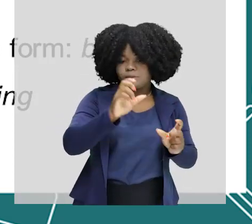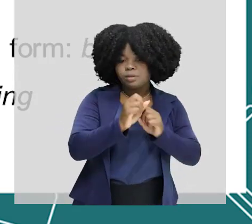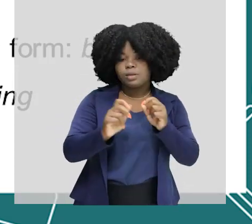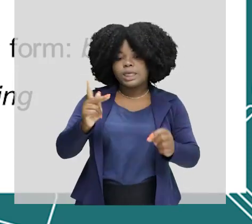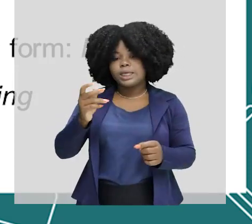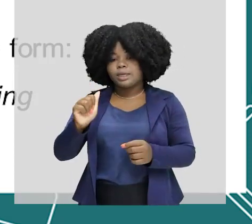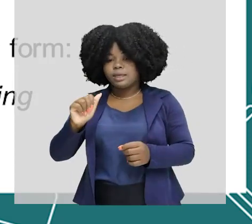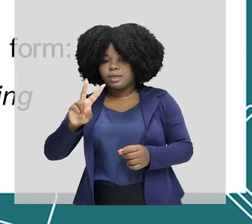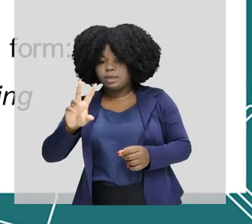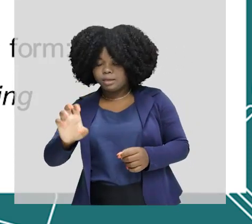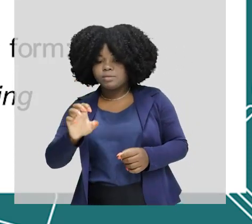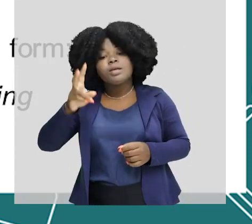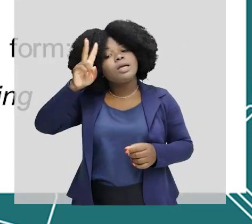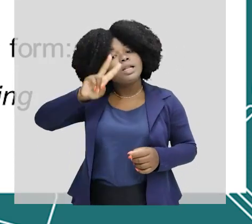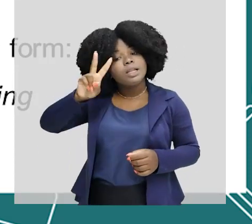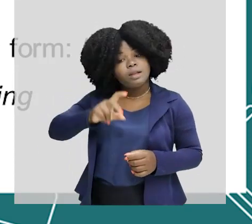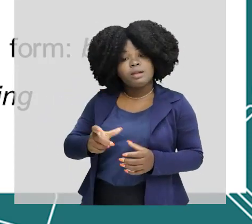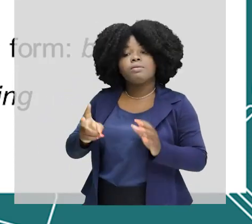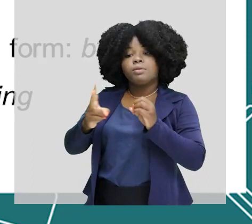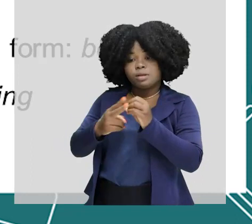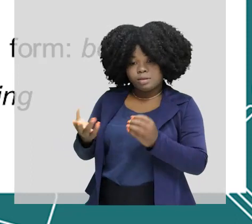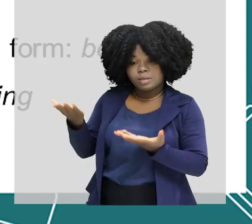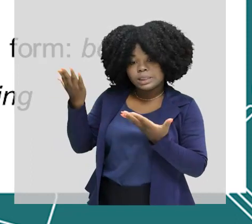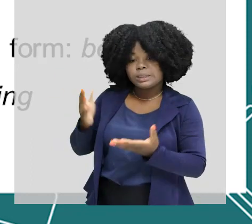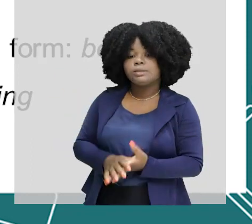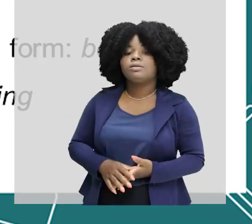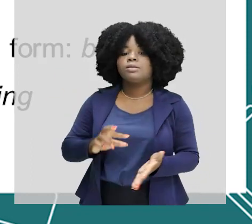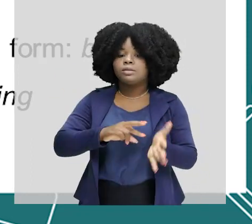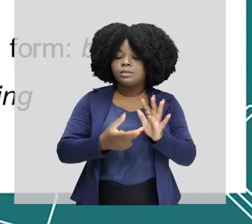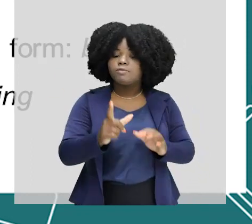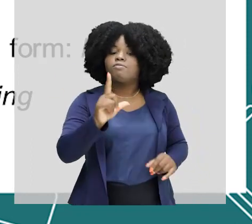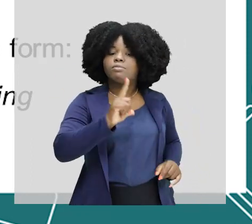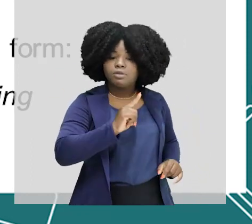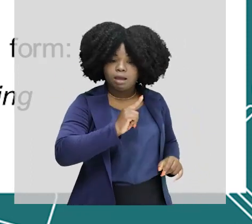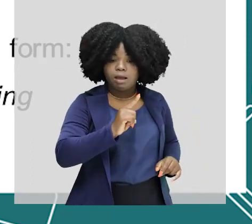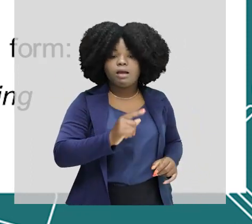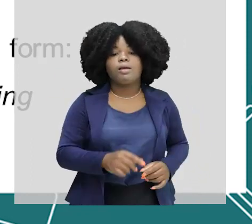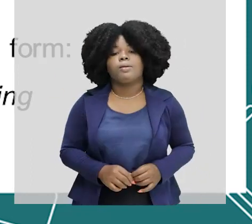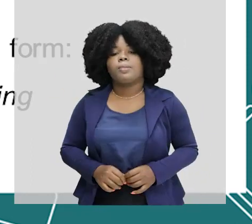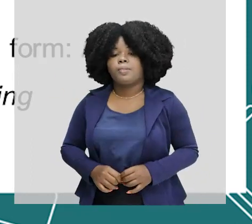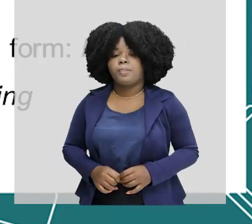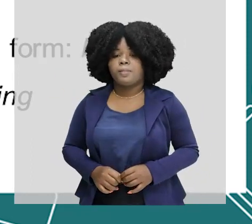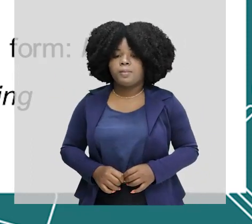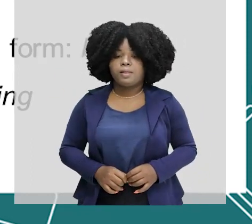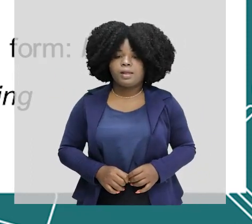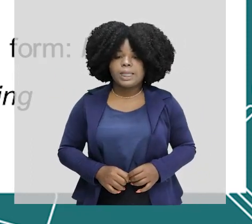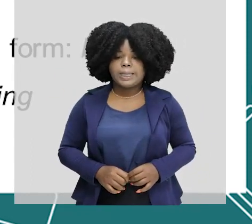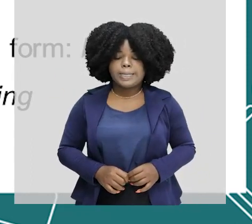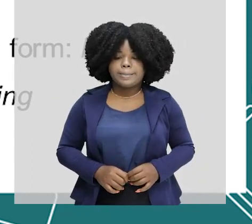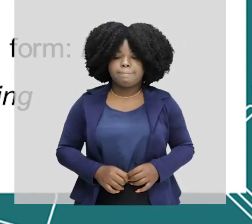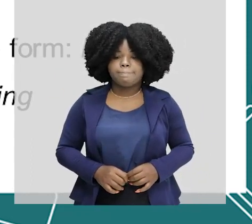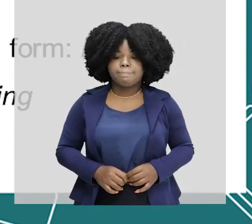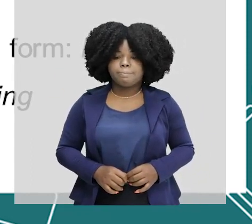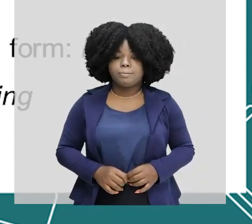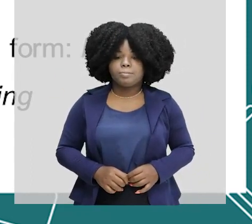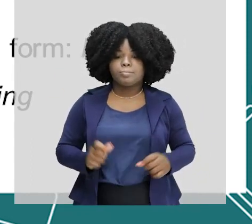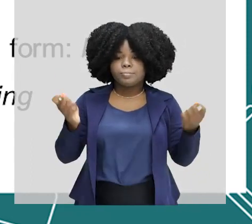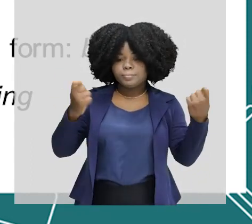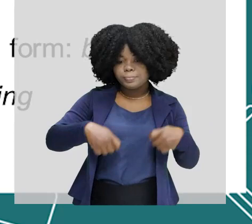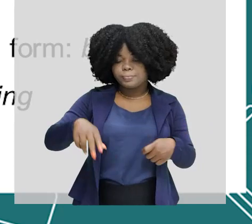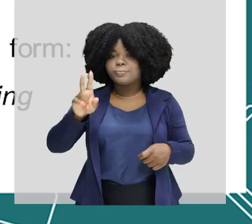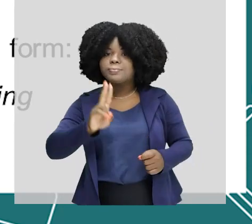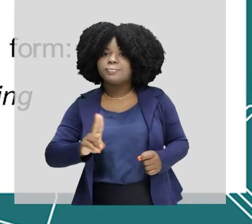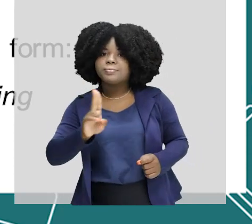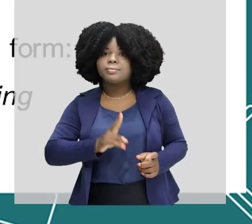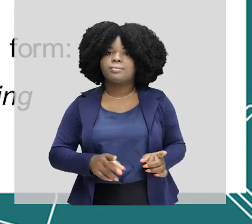have. Lembrando que o verbo have significa ter em português, tá? Isoladamente é o verbo ter. Ele pode ser